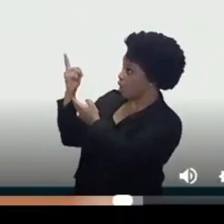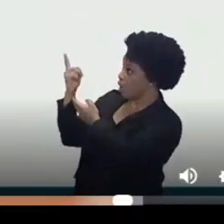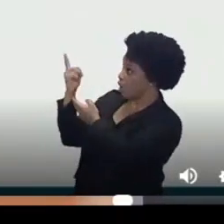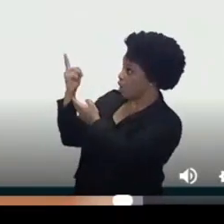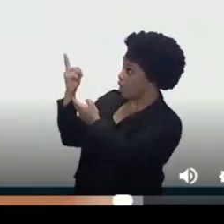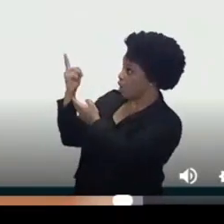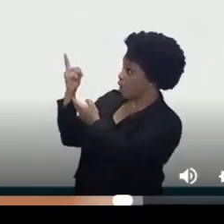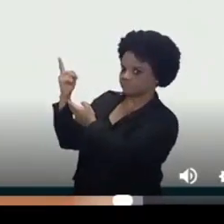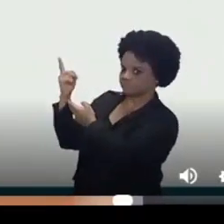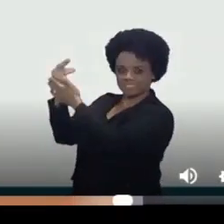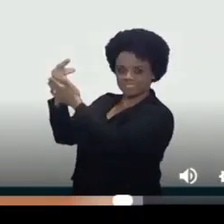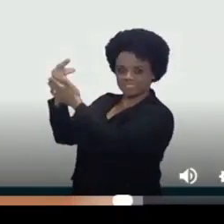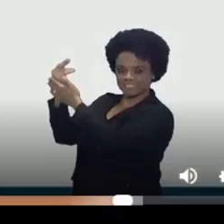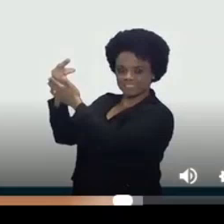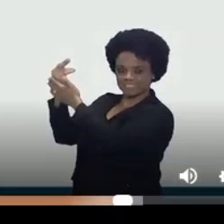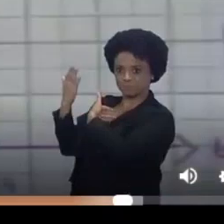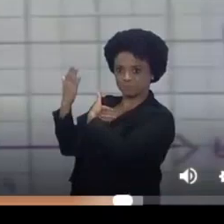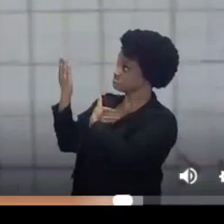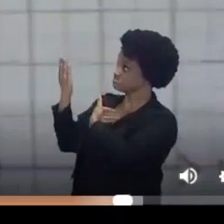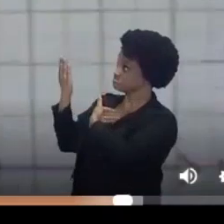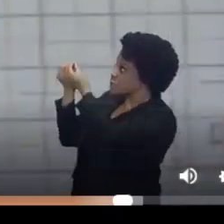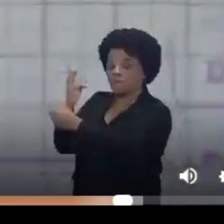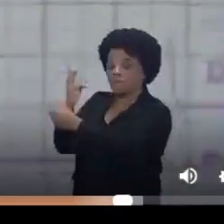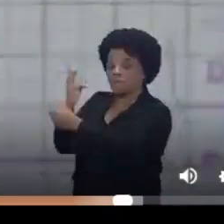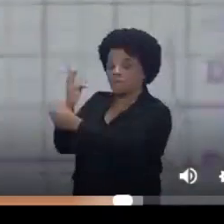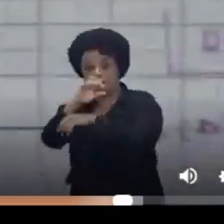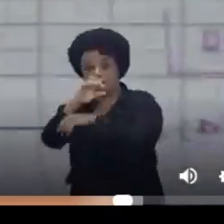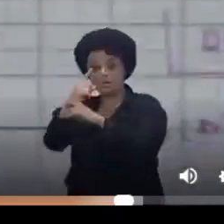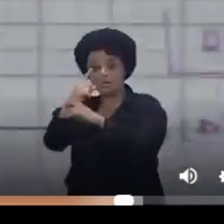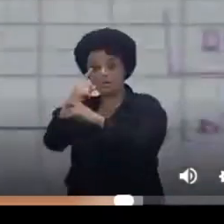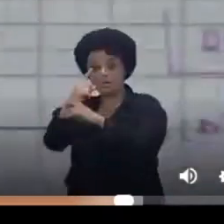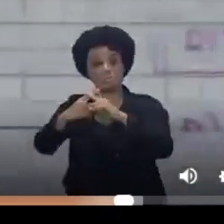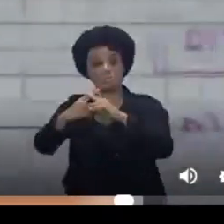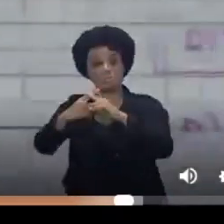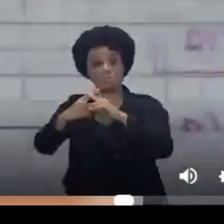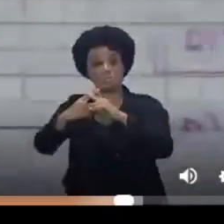ficou velocidade pelo tempo.